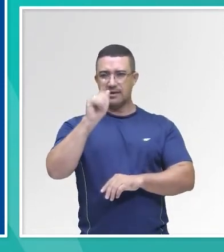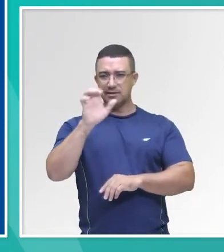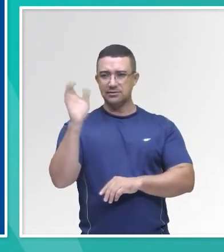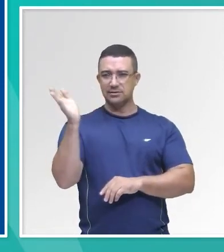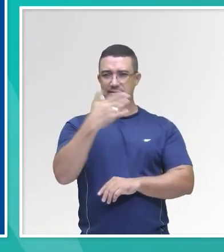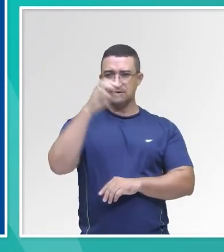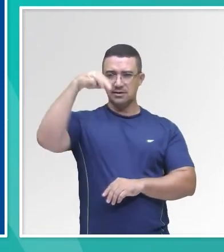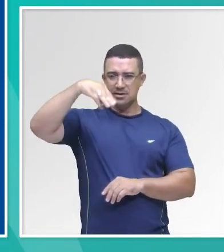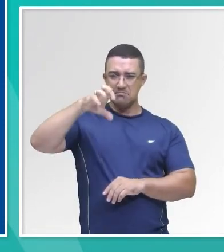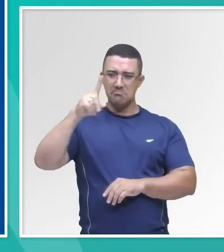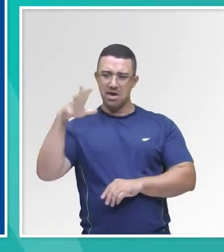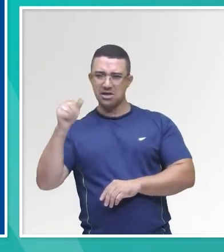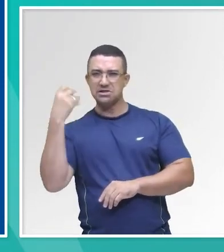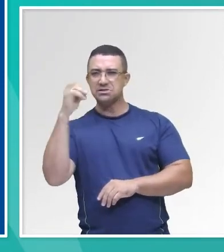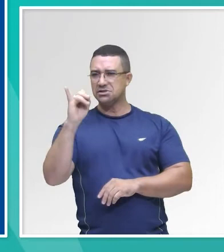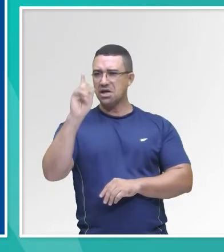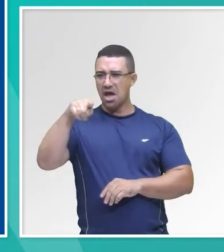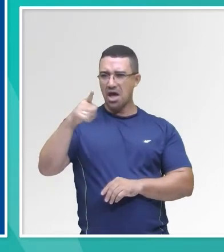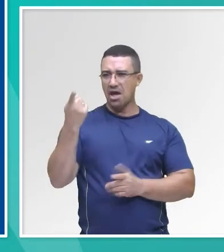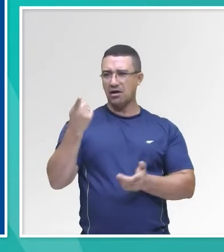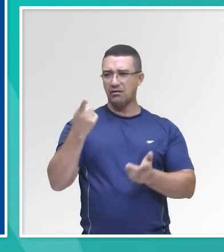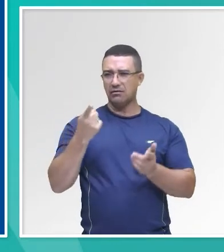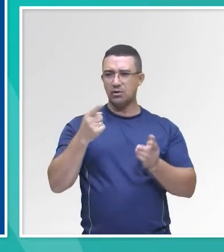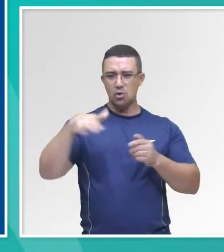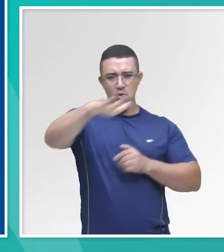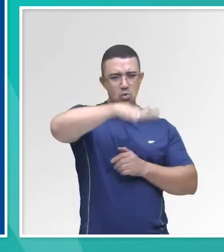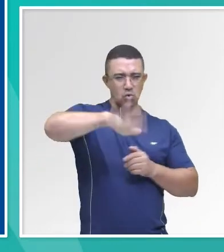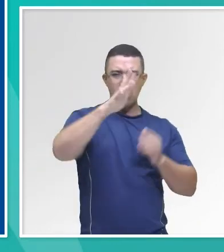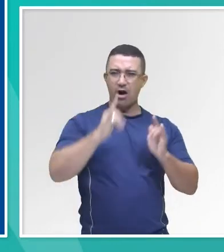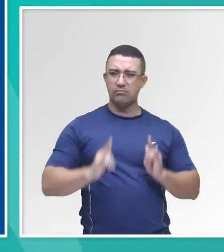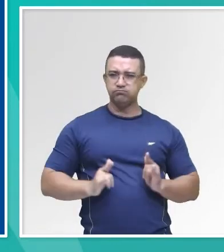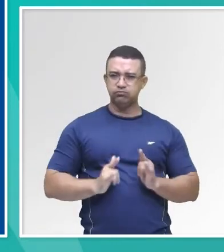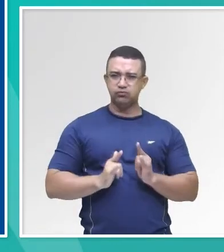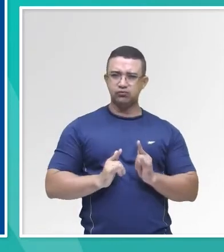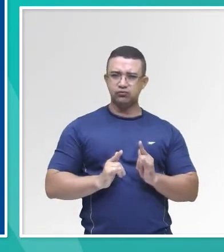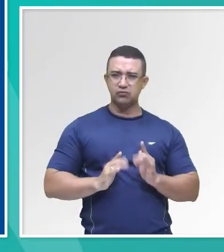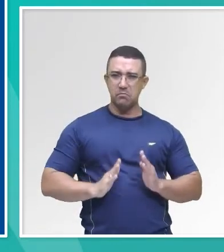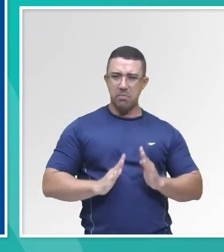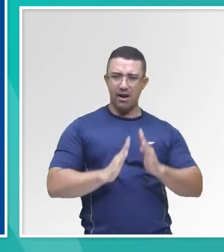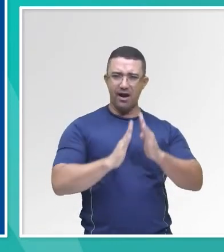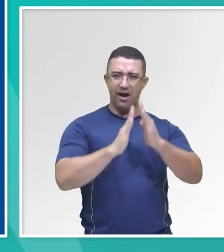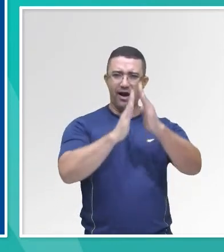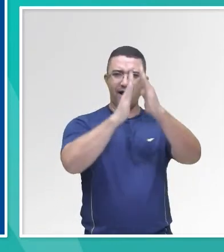reinado, num palácio, ela vai trazer essas características de linguagem